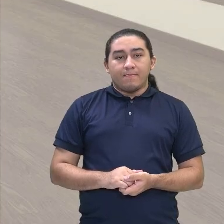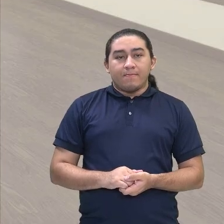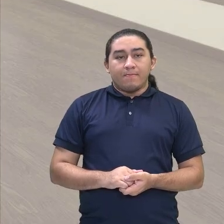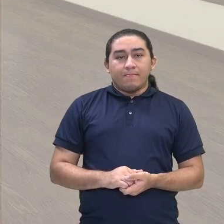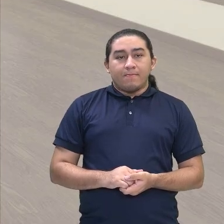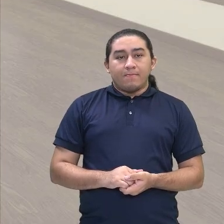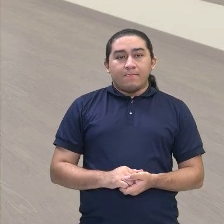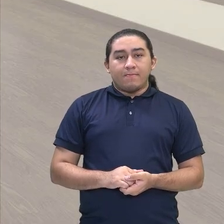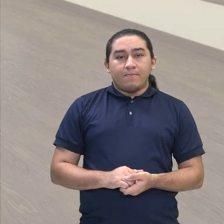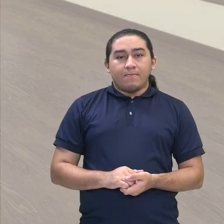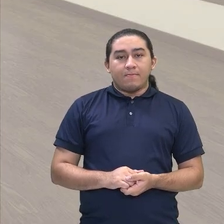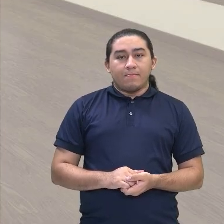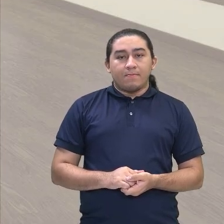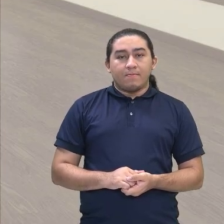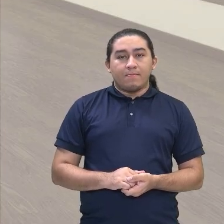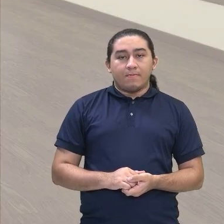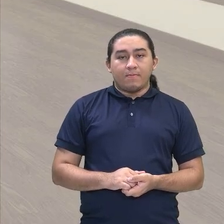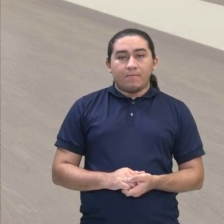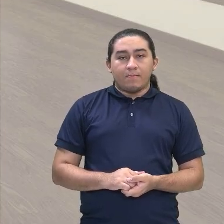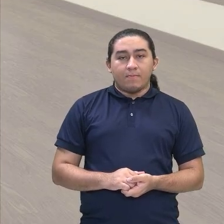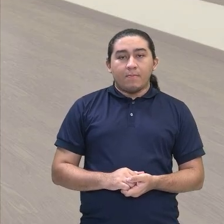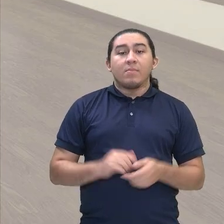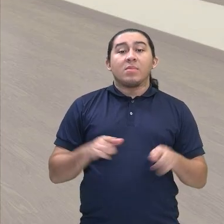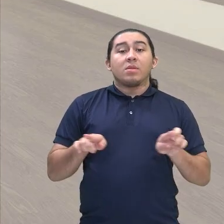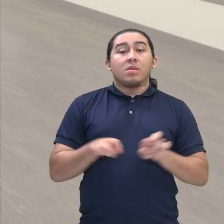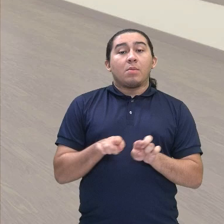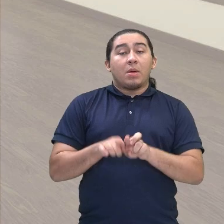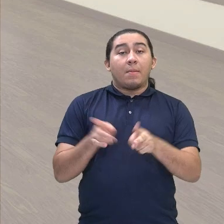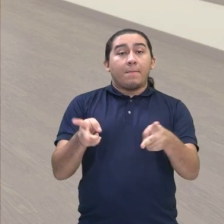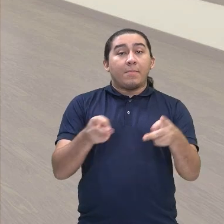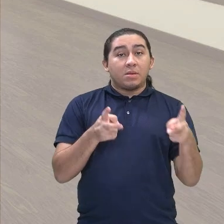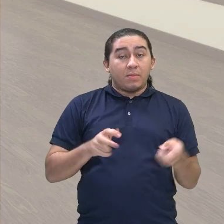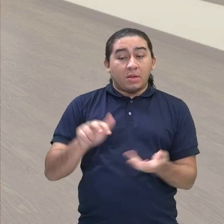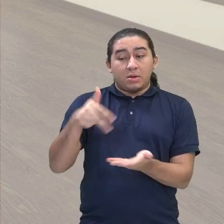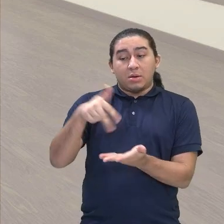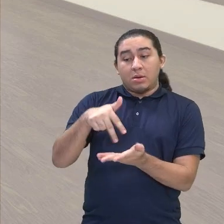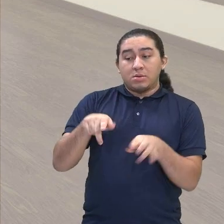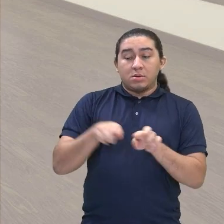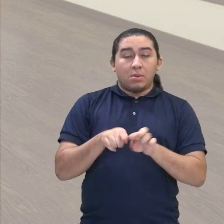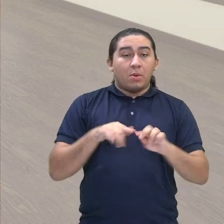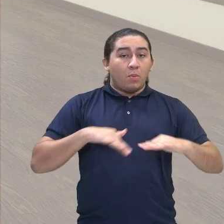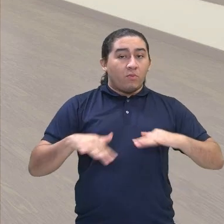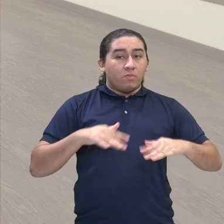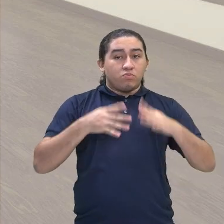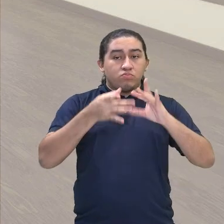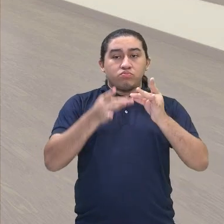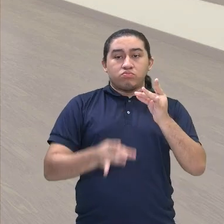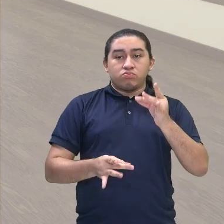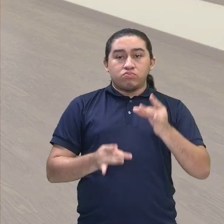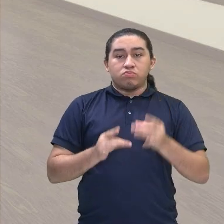Avançando aqui, vamos perceber sobre a dança os fatores de movimento.